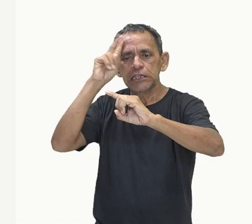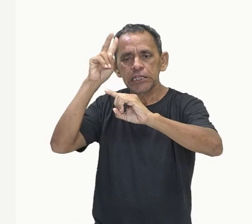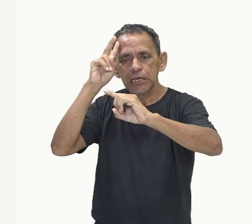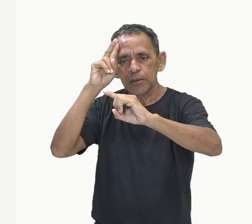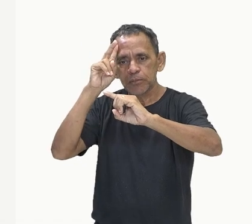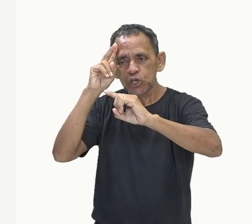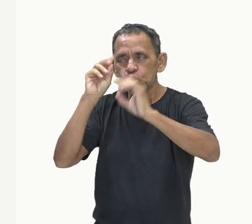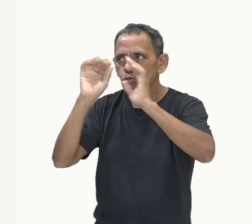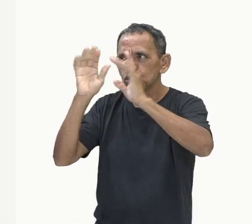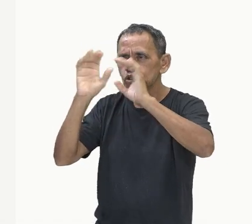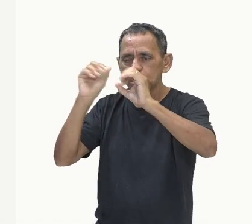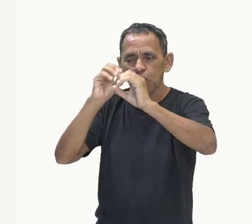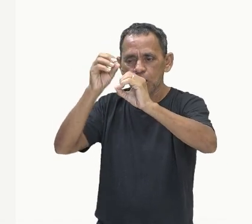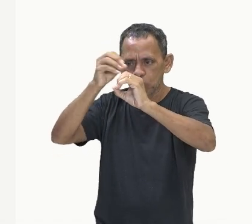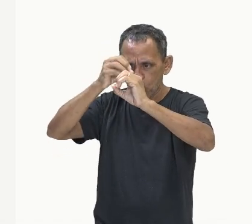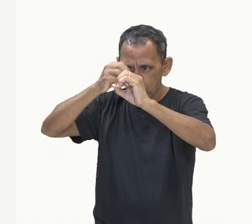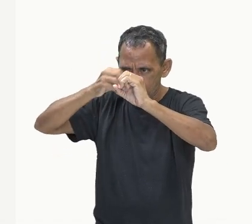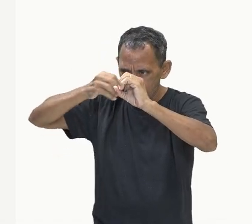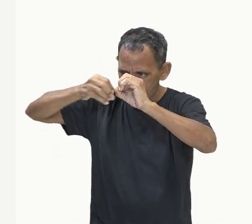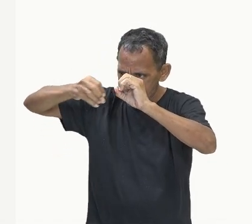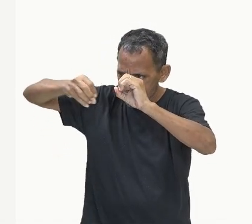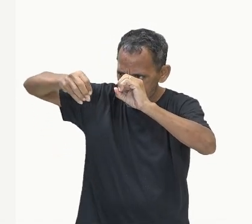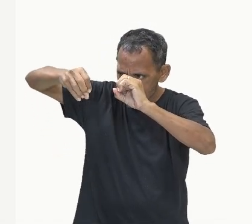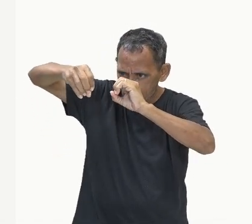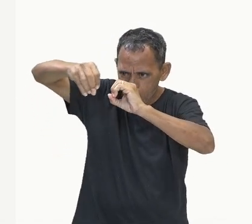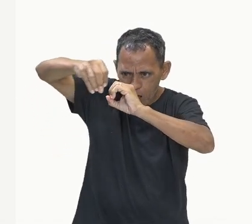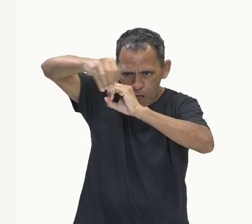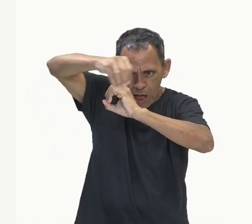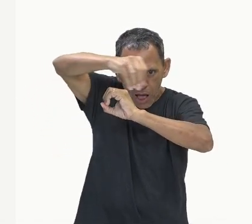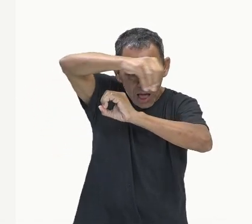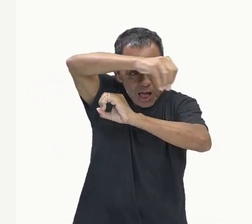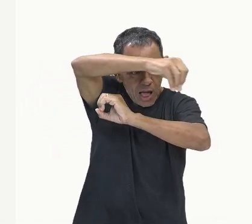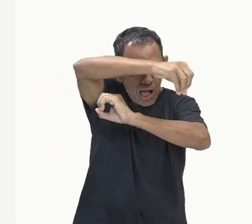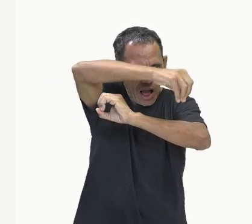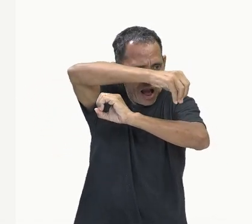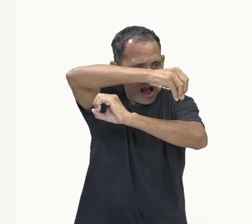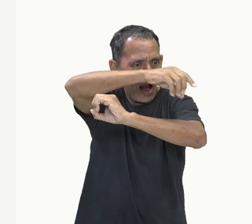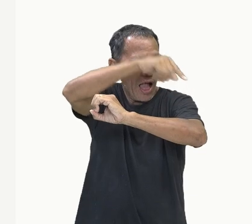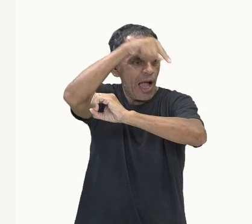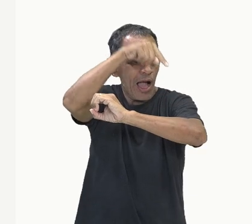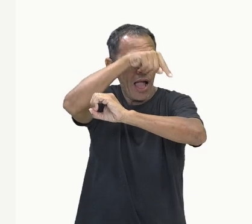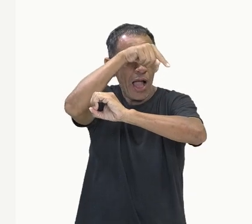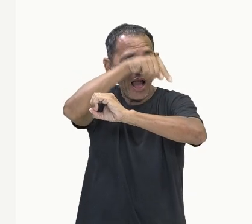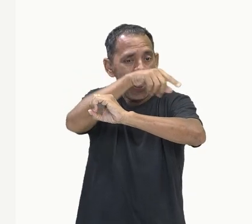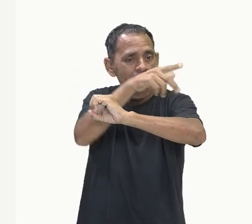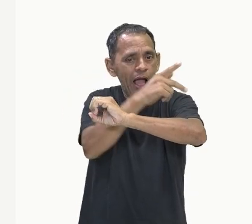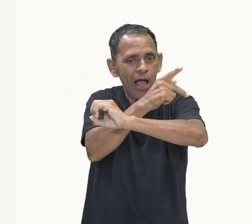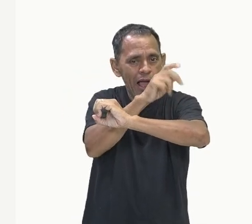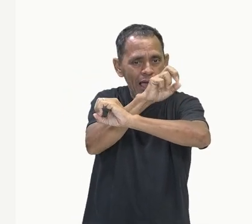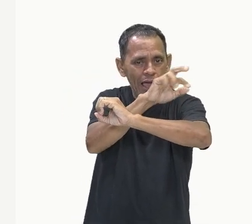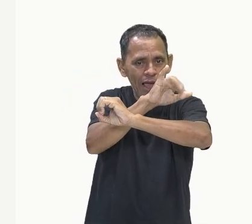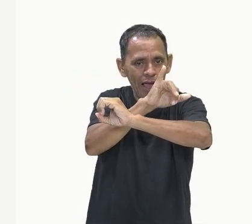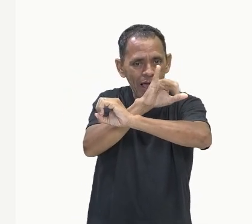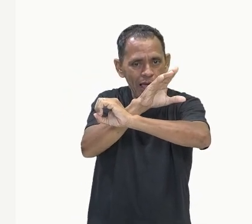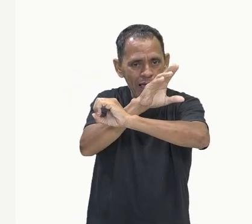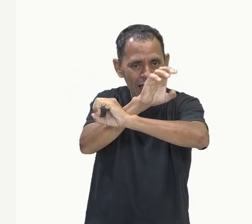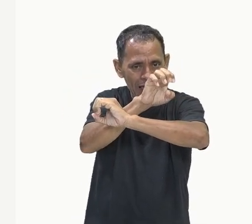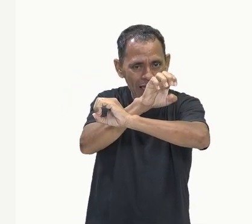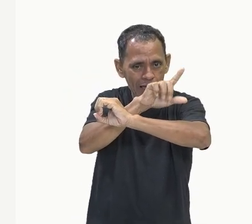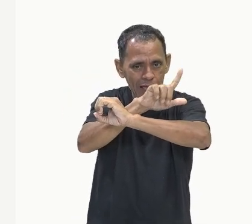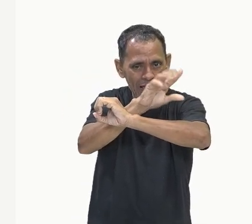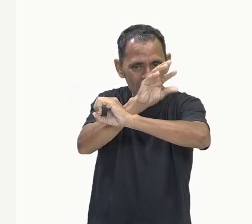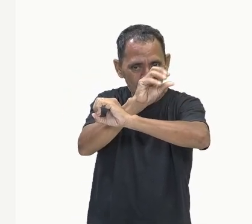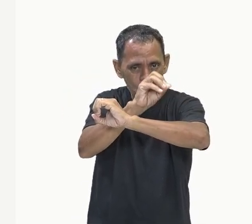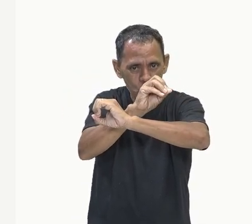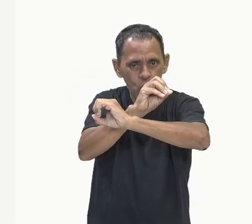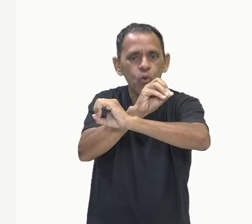vai passar por essa posição. Essa posição é a posição que a gente chama de periélio.